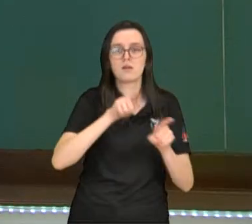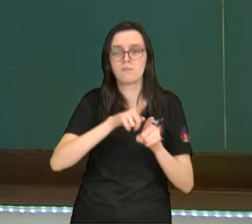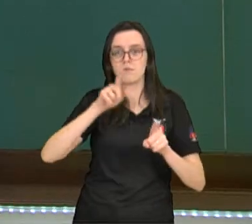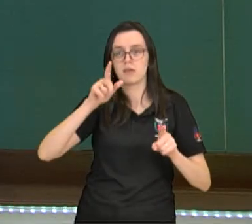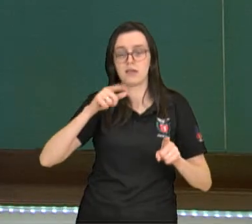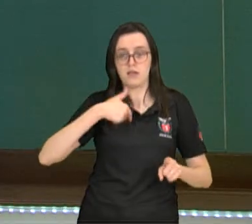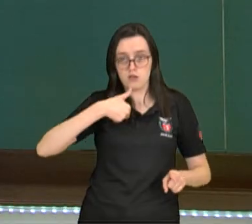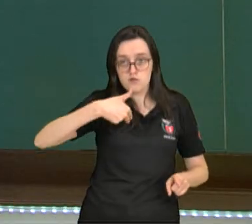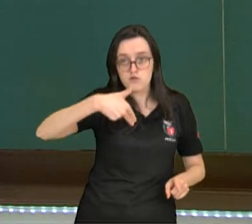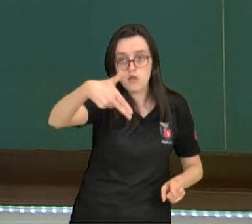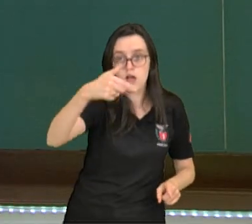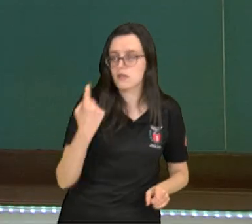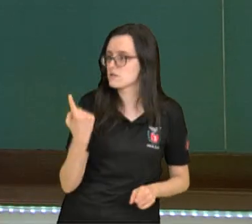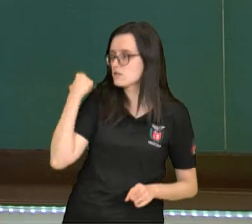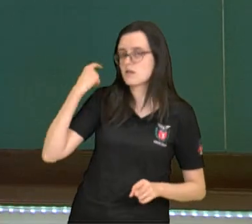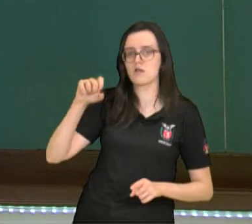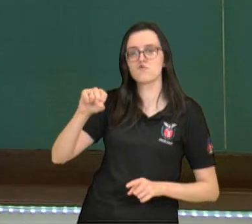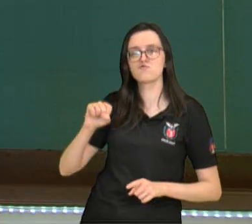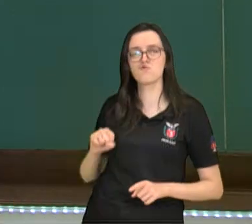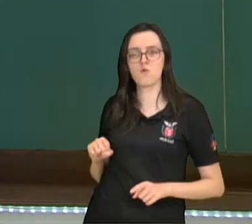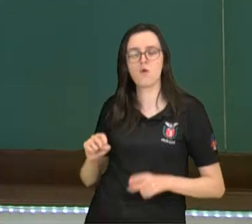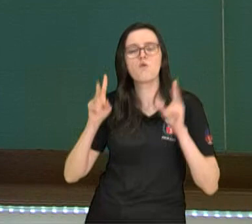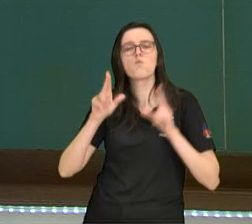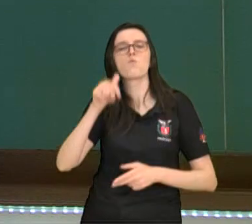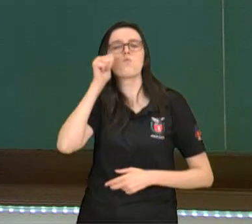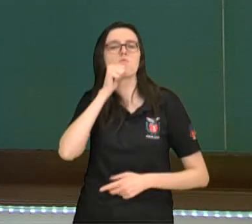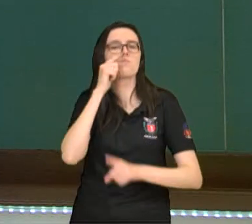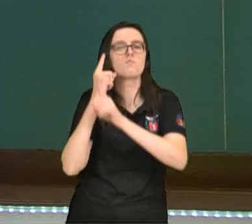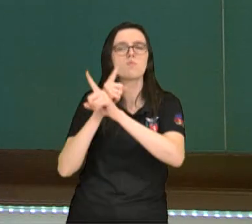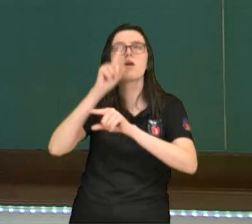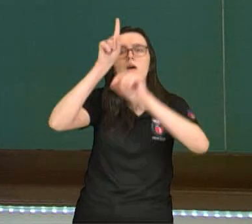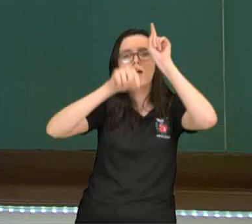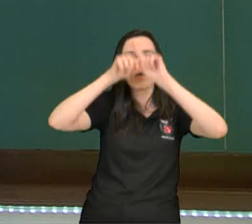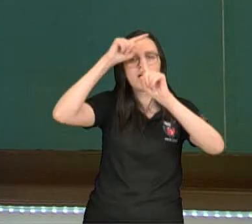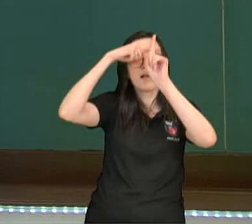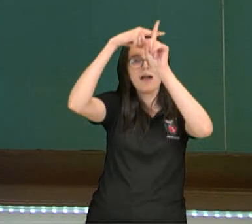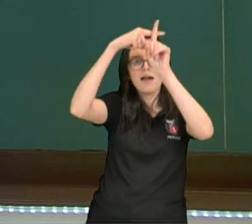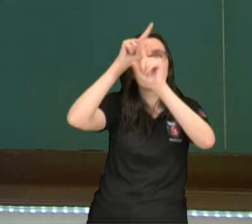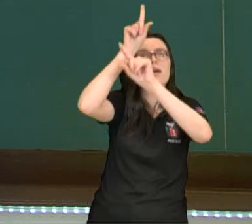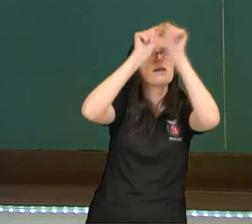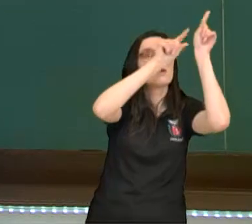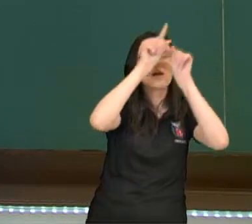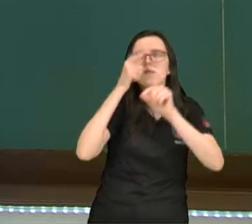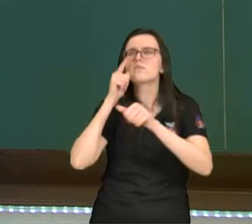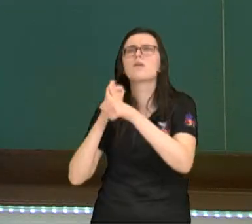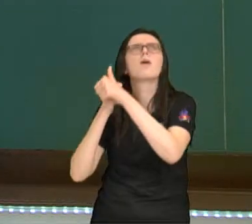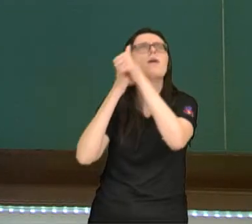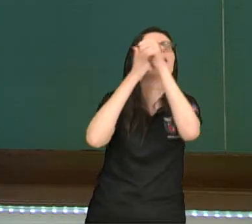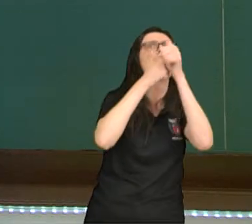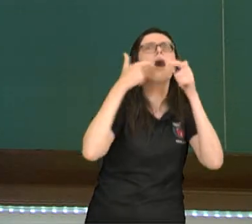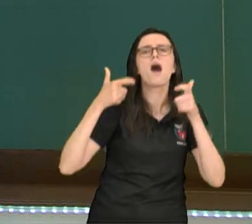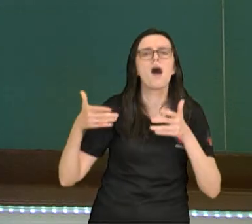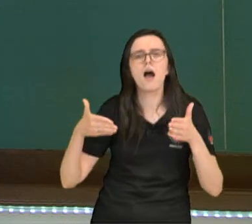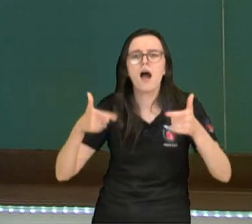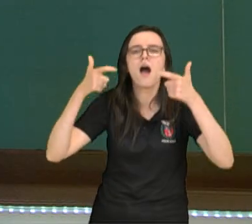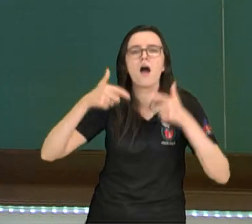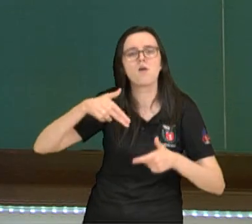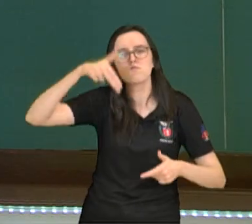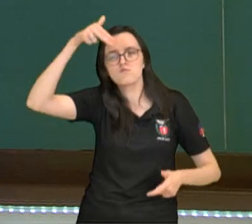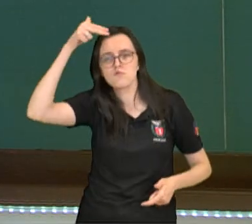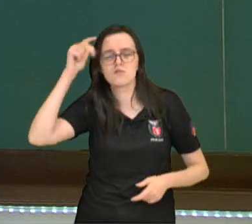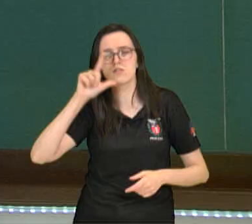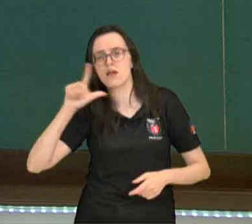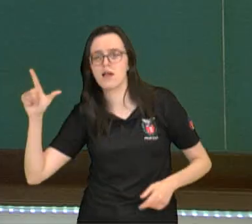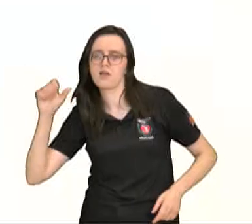e atrás dele. Mesma coisa aqui, ela acha o cruzeiro do sul nas estrelas e consegue se orientar para onde está o norte, o leste e o